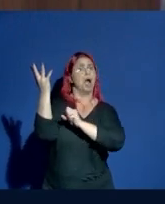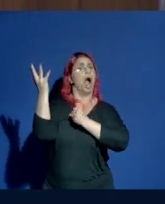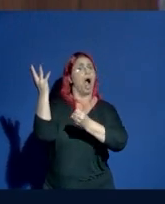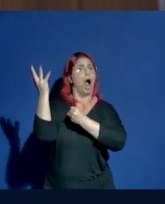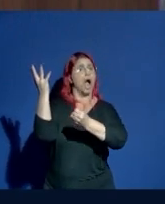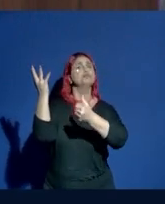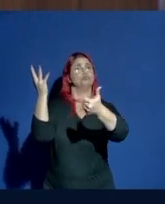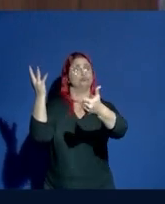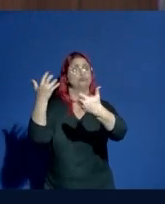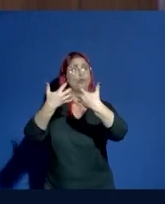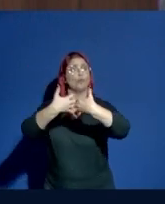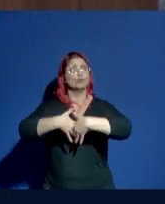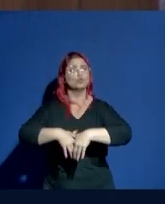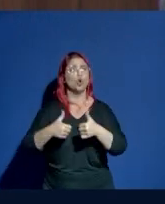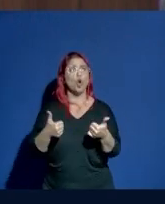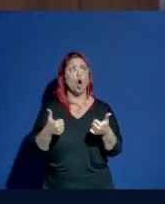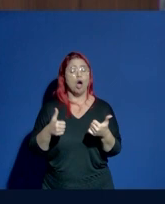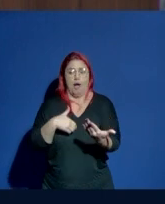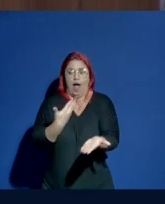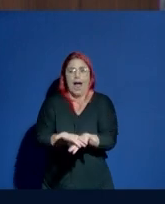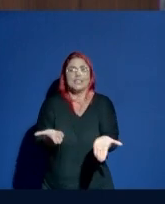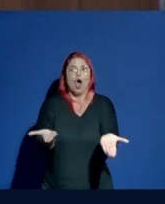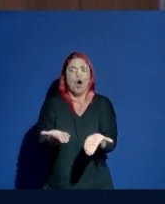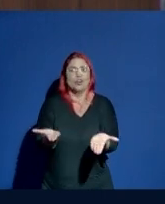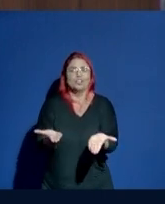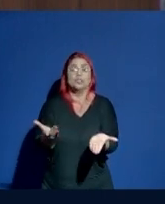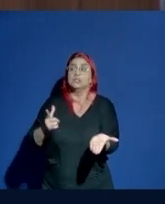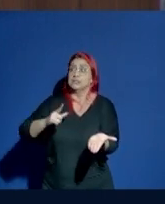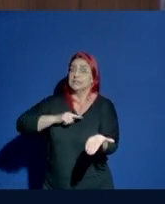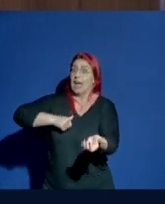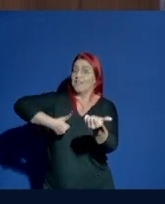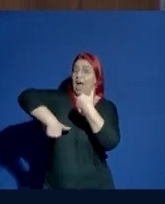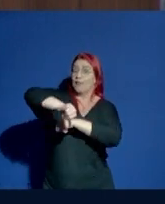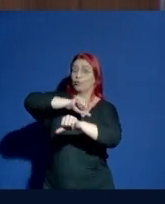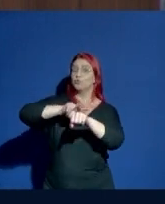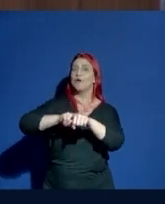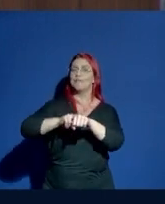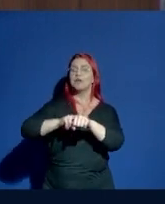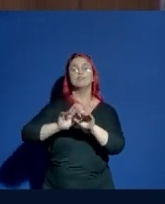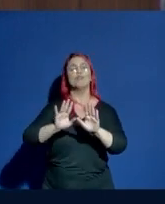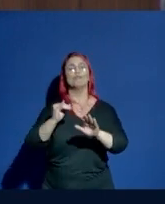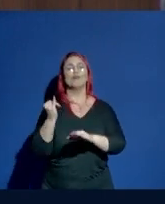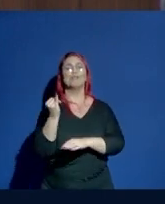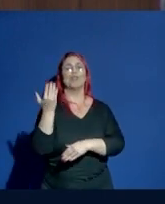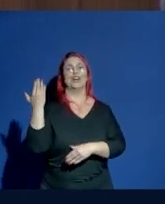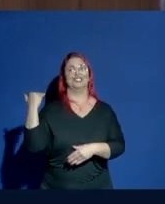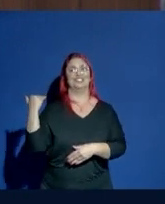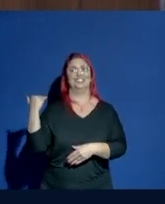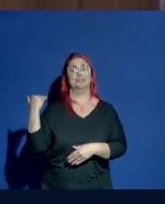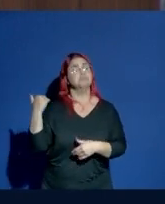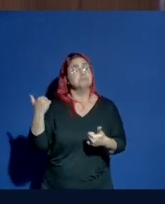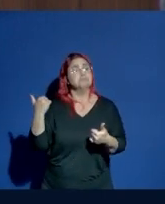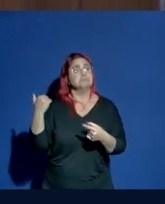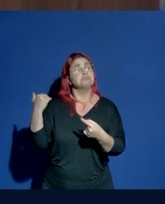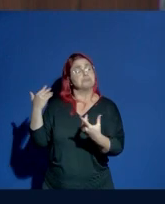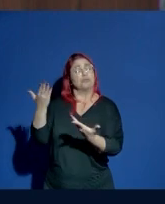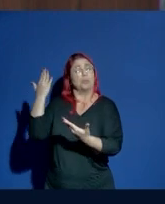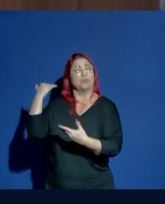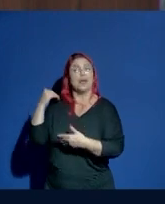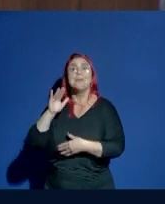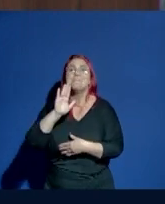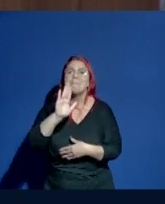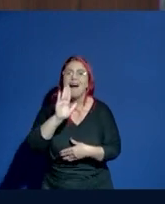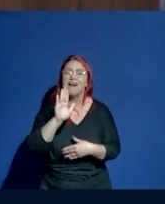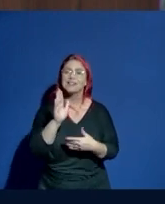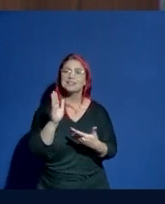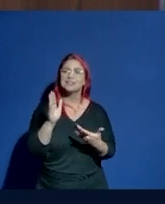funcionou, nos trouxe até aqui, fez a Revolução Verde e foi muito importante. Só que, ainda hoje, as